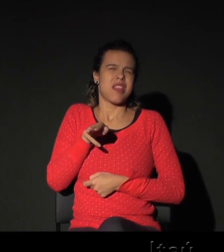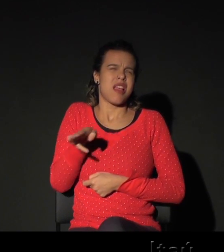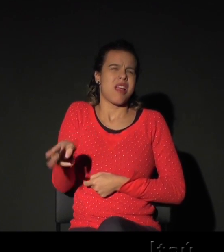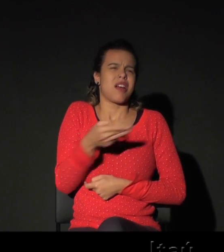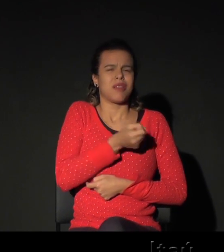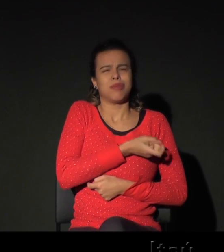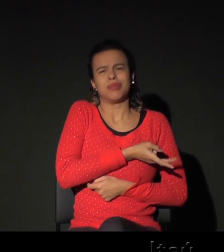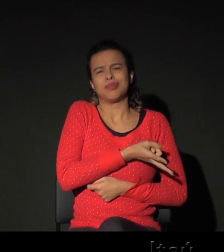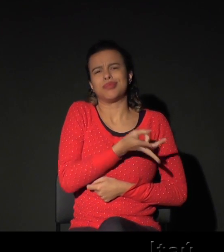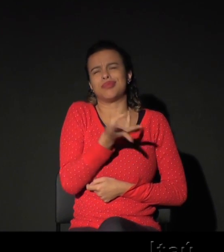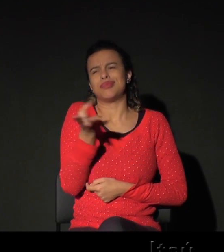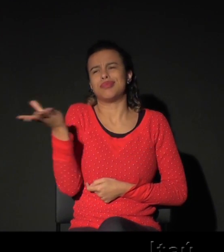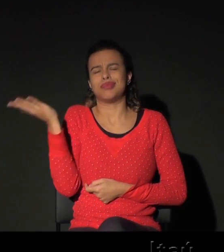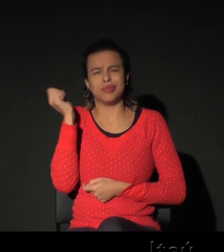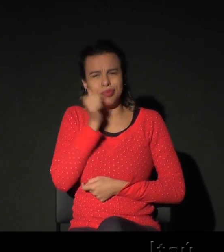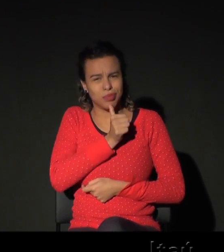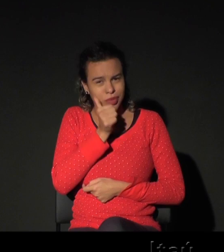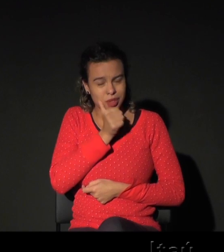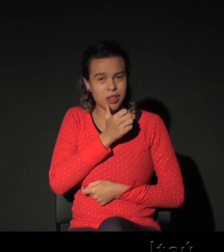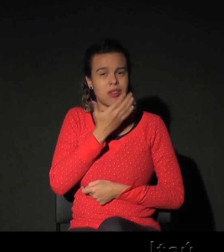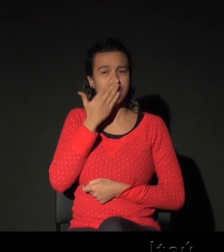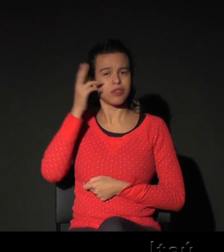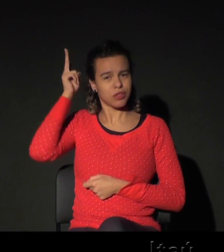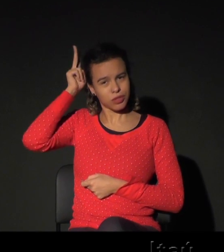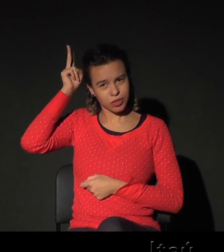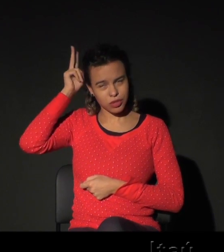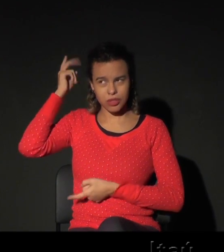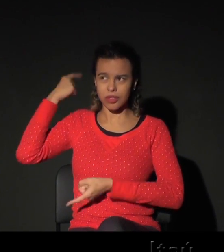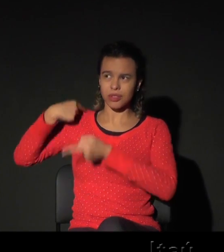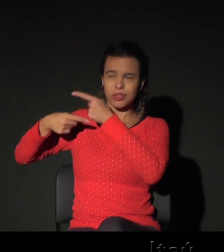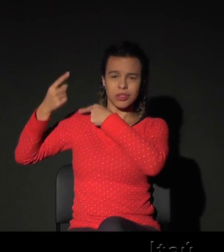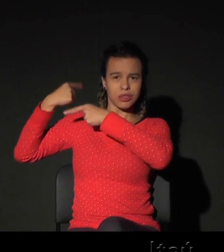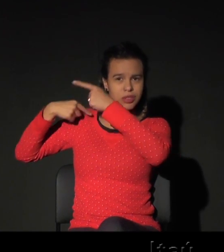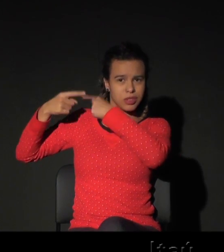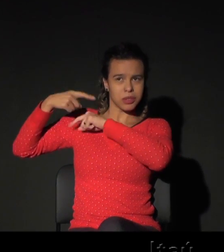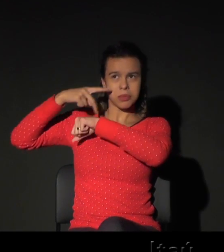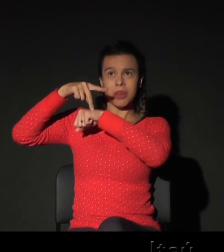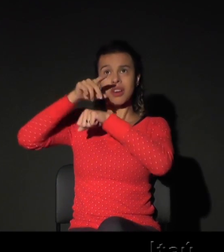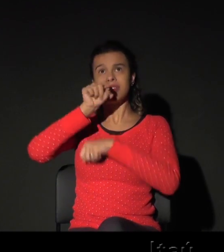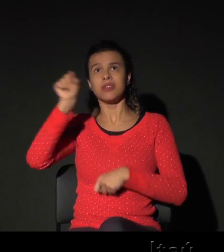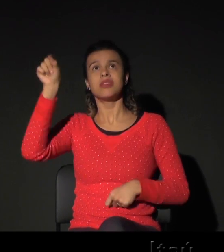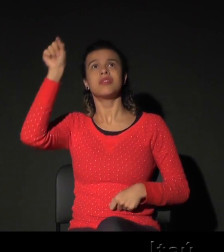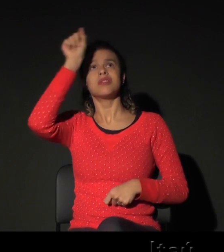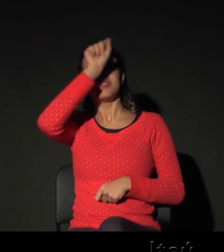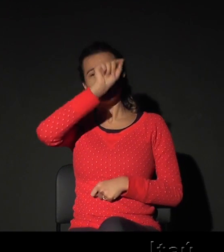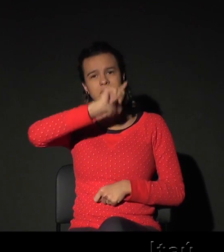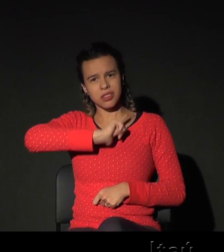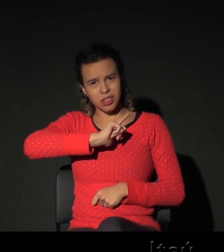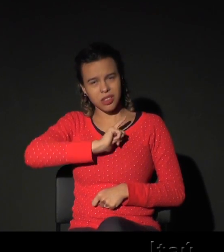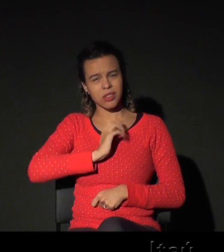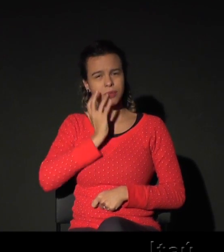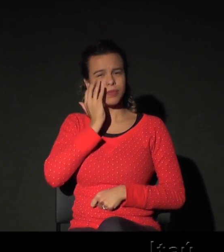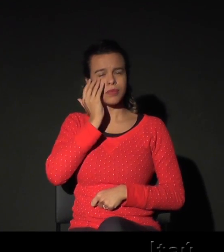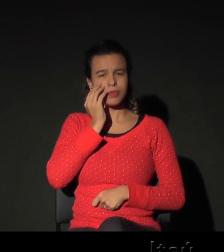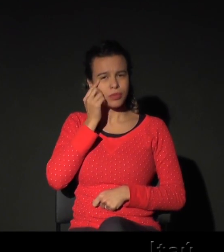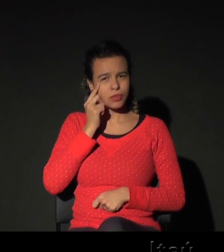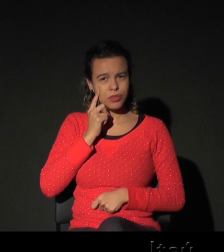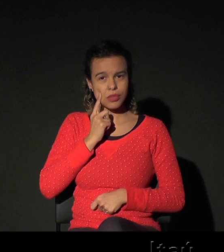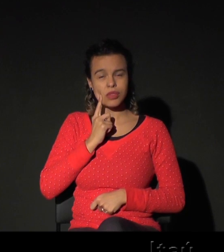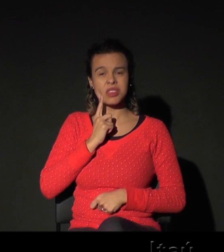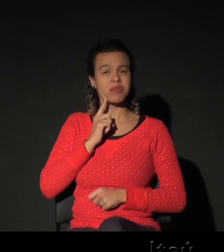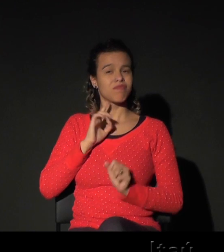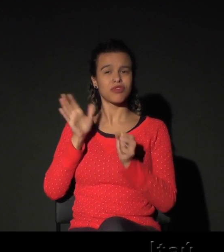de Lágrimas de outras mulheres ind ao longo do nosso país e que ficaram